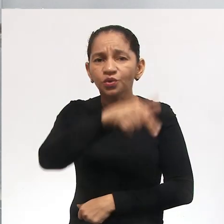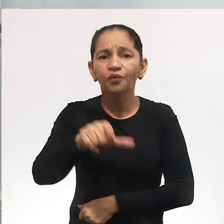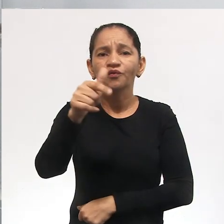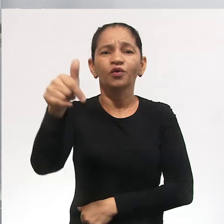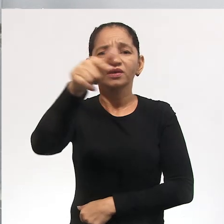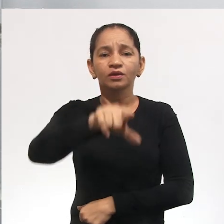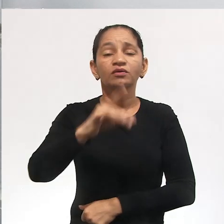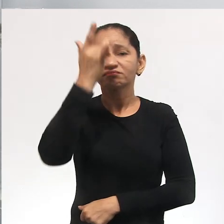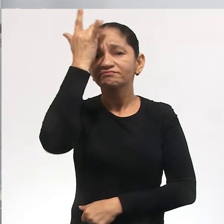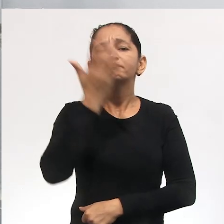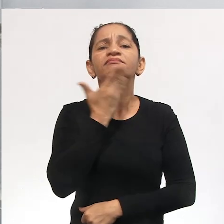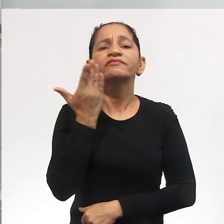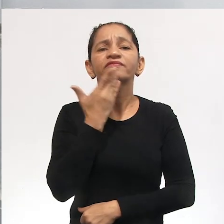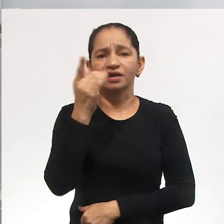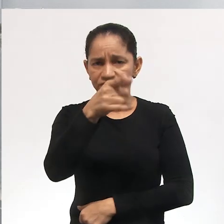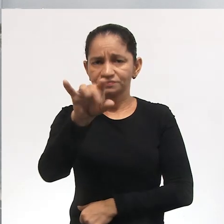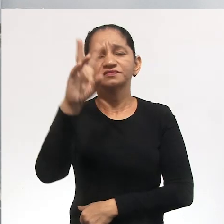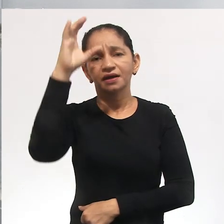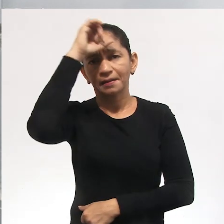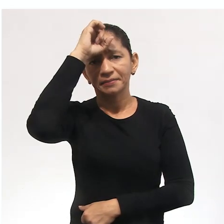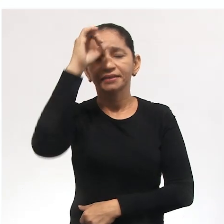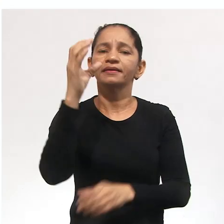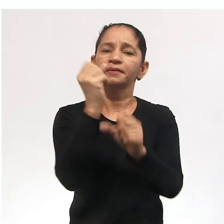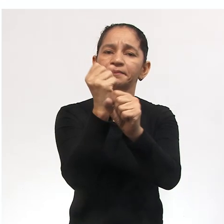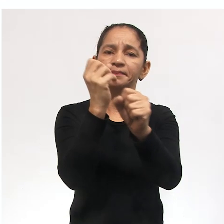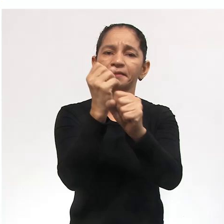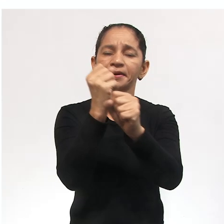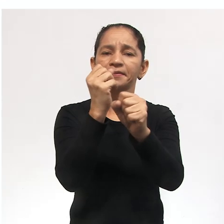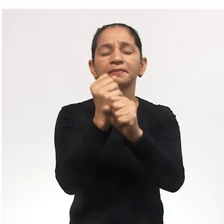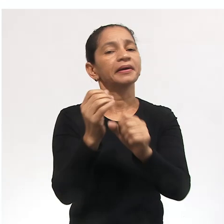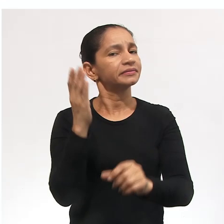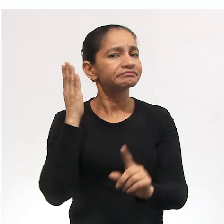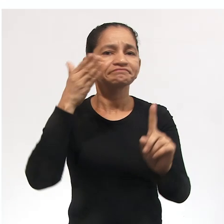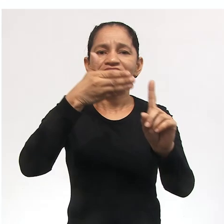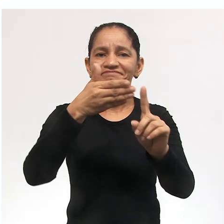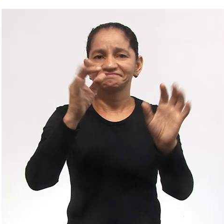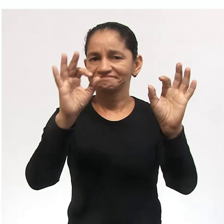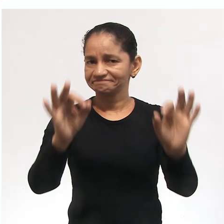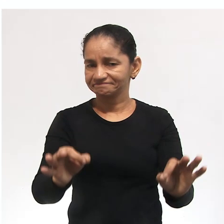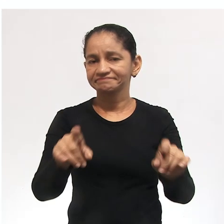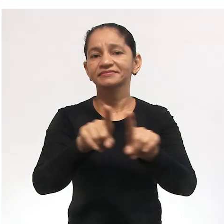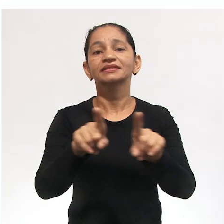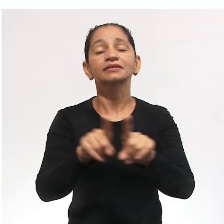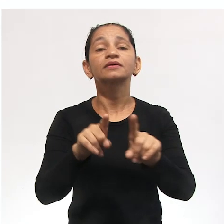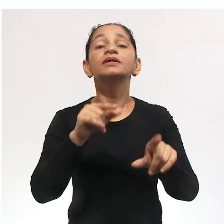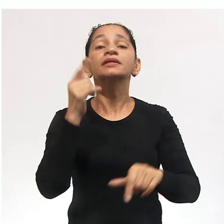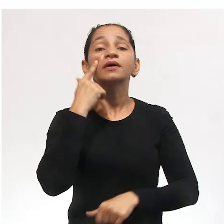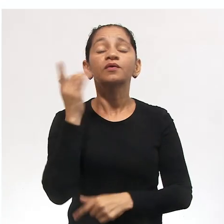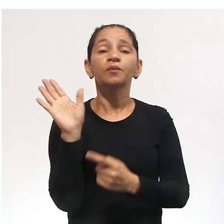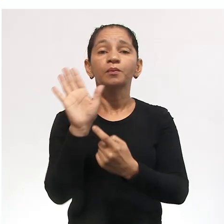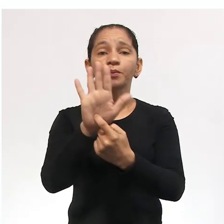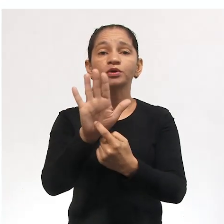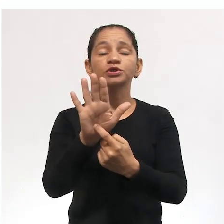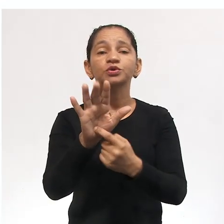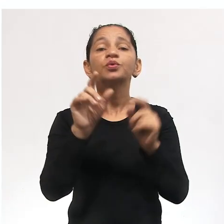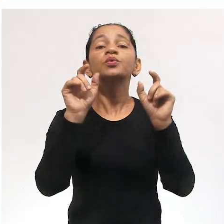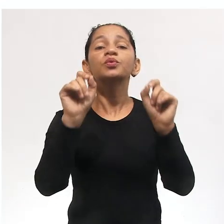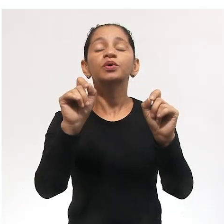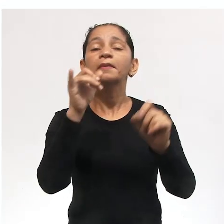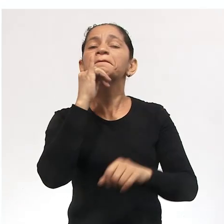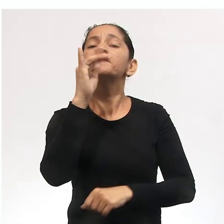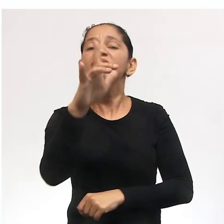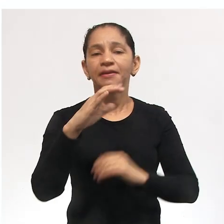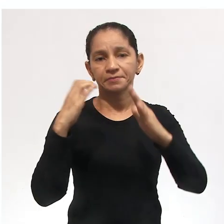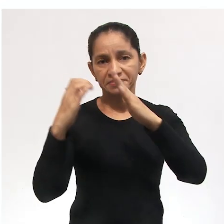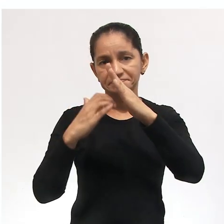vocês compreenderem a contabilidade. Então a gente vai trabalhar aqui com o caso CIA Multiuso S.A., que ela